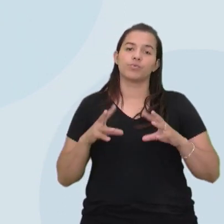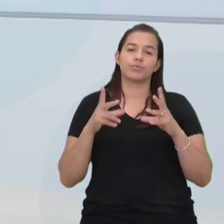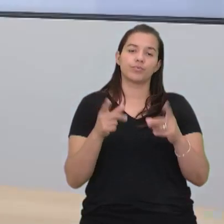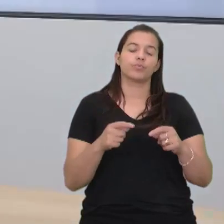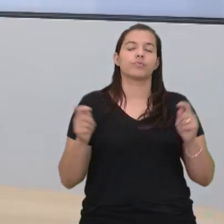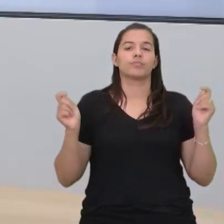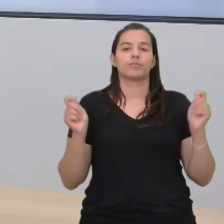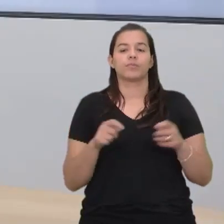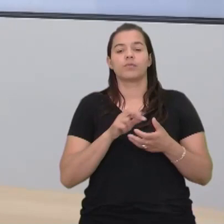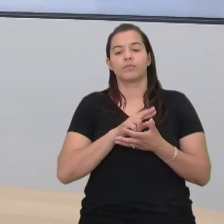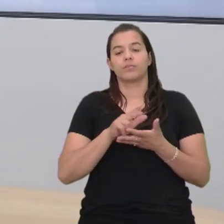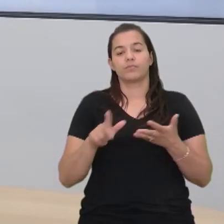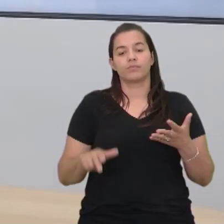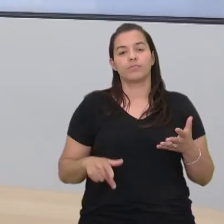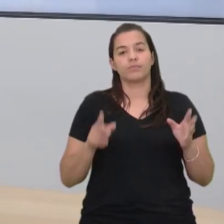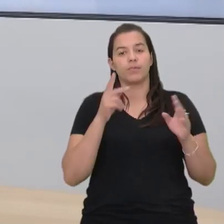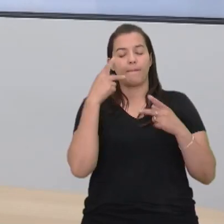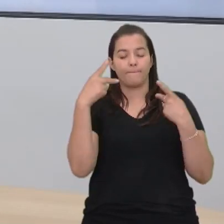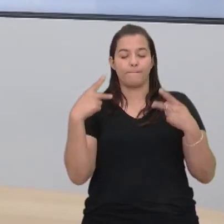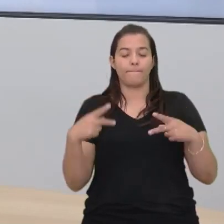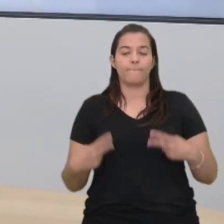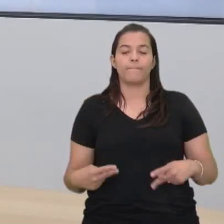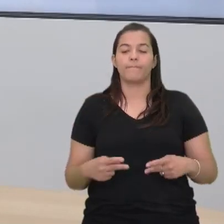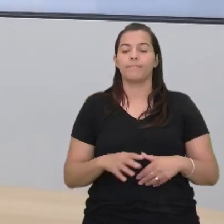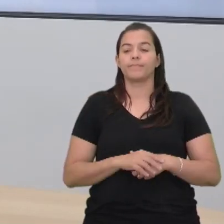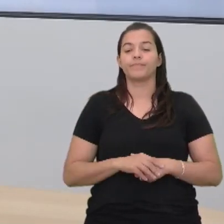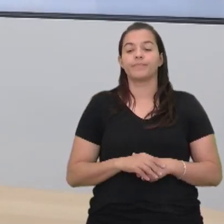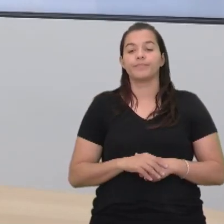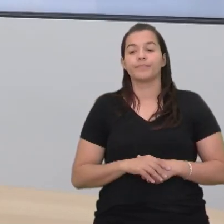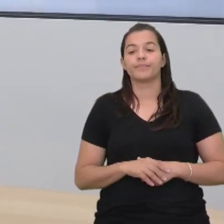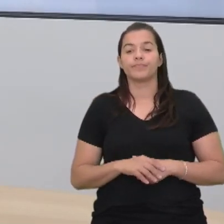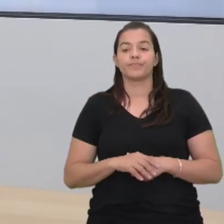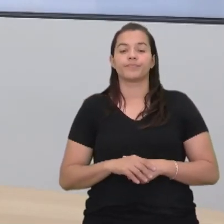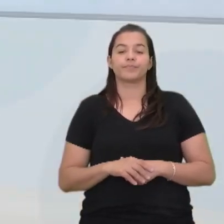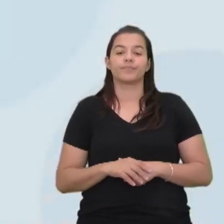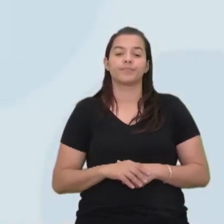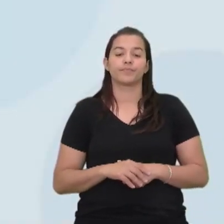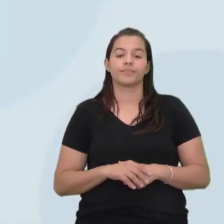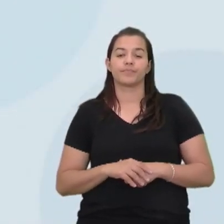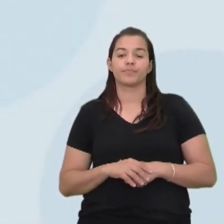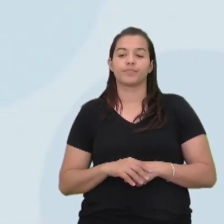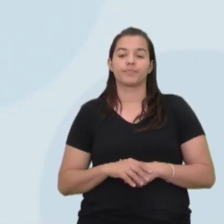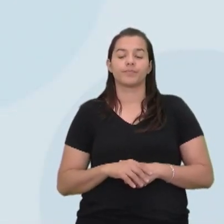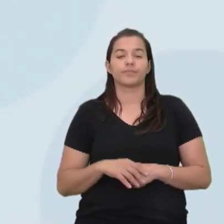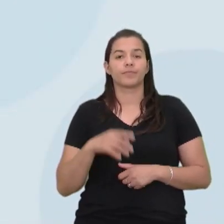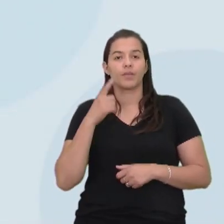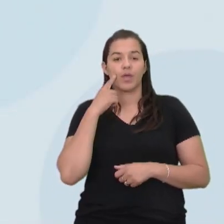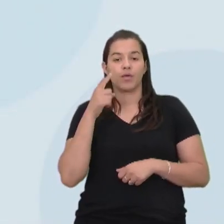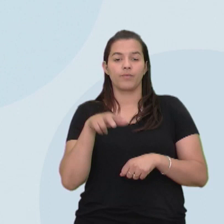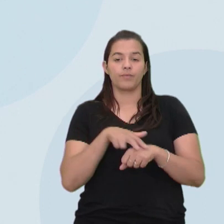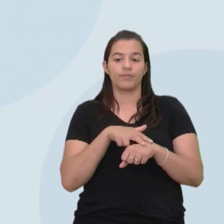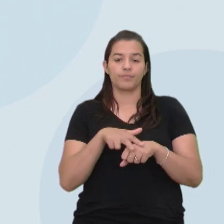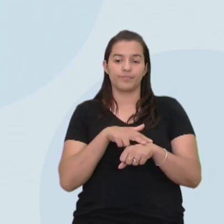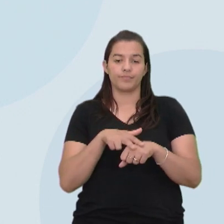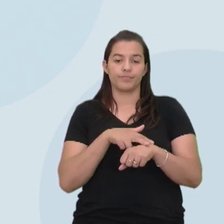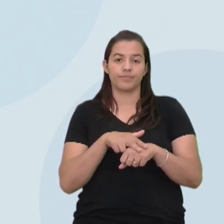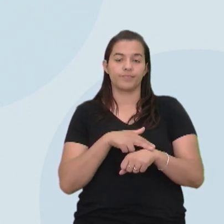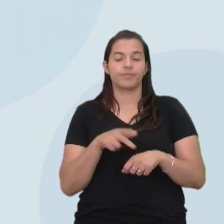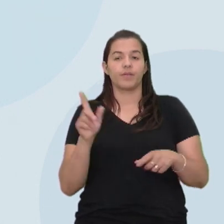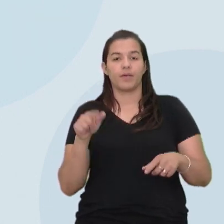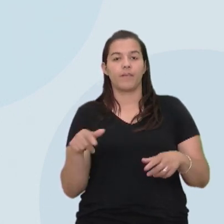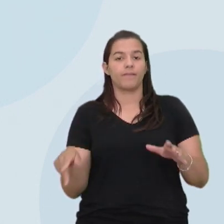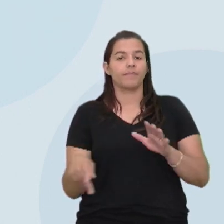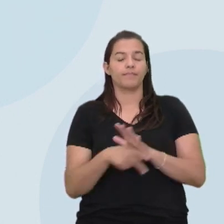consegue fazer vários tipos de programação. Bom, operadores. Verdinho. Para que serve operadores? Aqui é bem matemático, tá